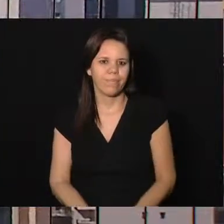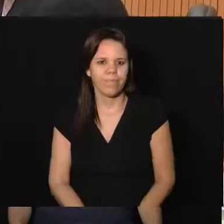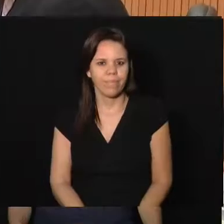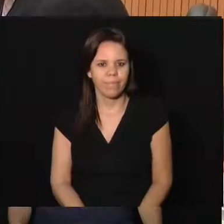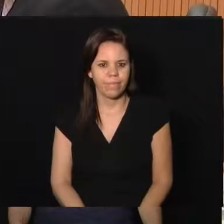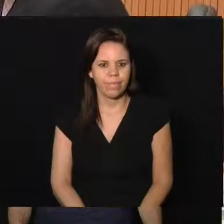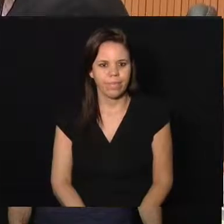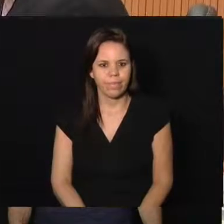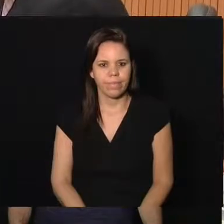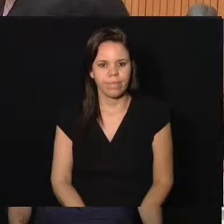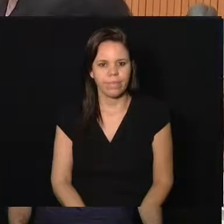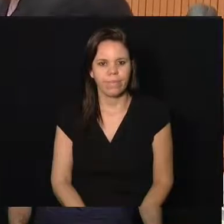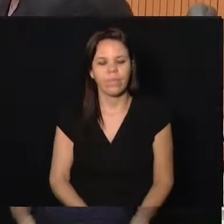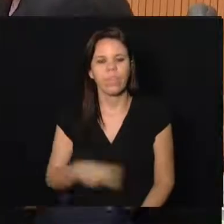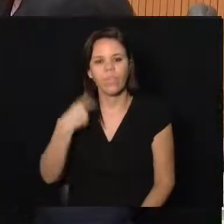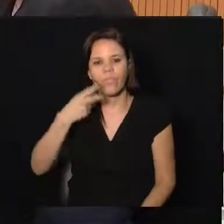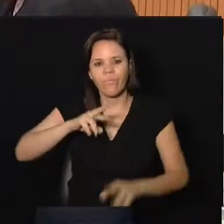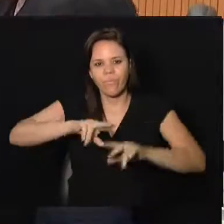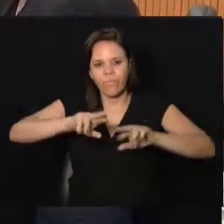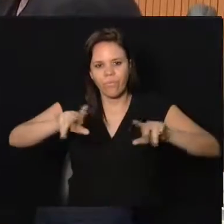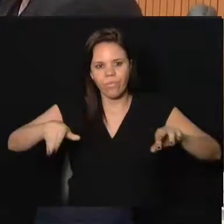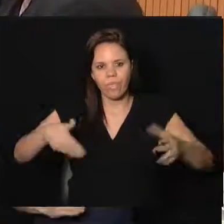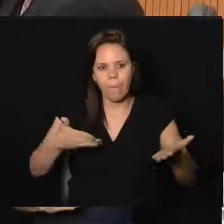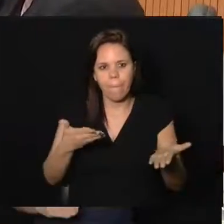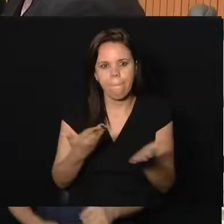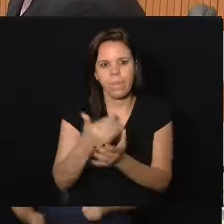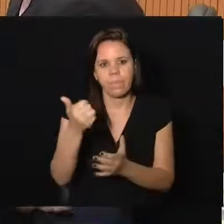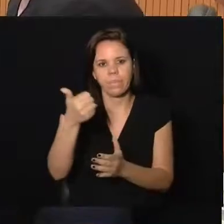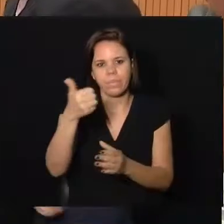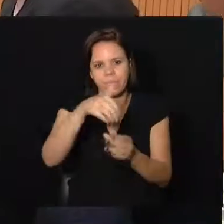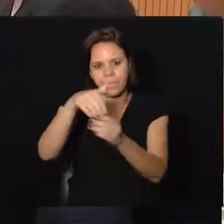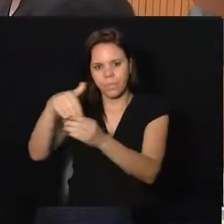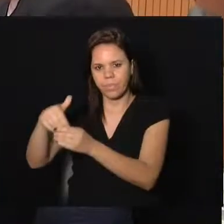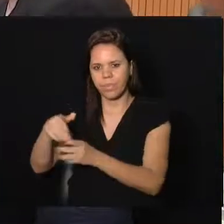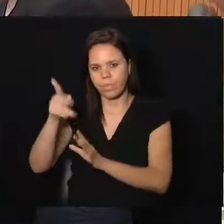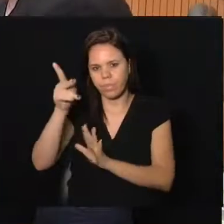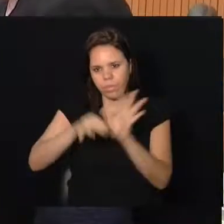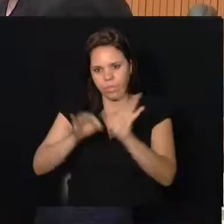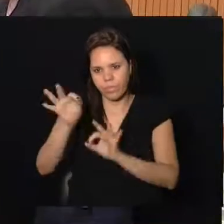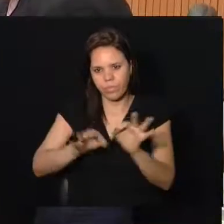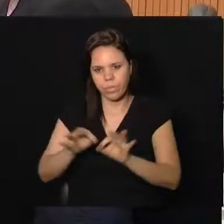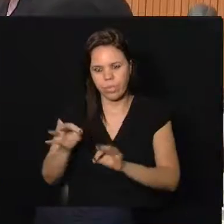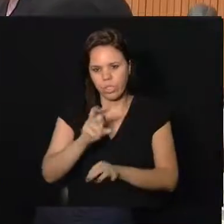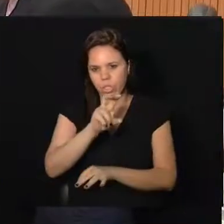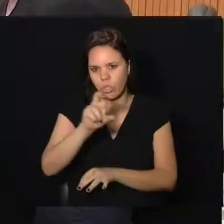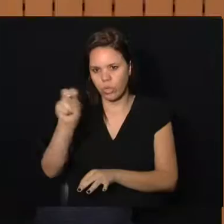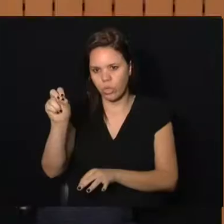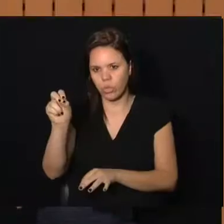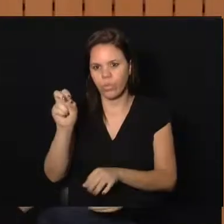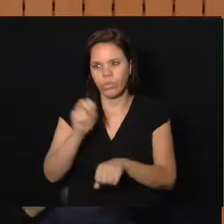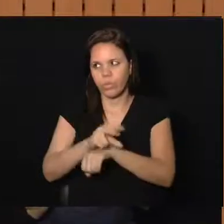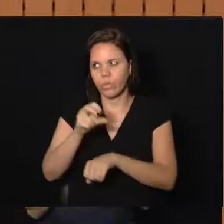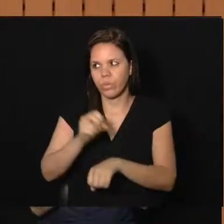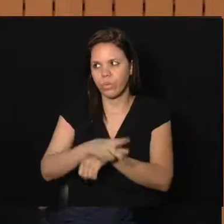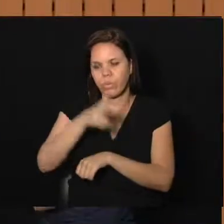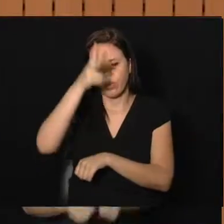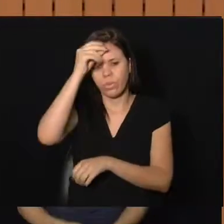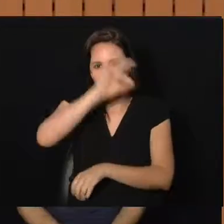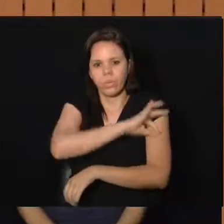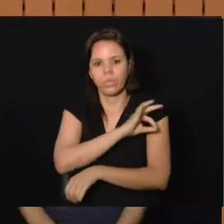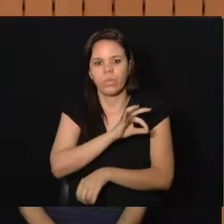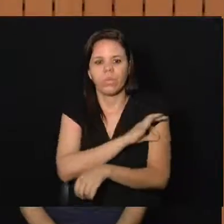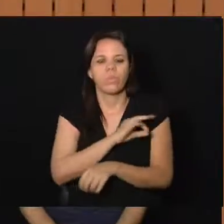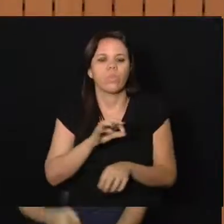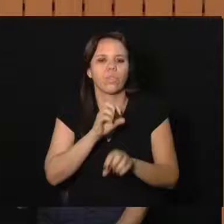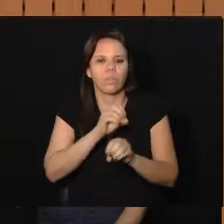hoje. Vereadores aprovam em primeira votação projeto que busca criar 500 cargos públicos de agente